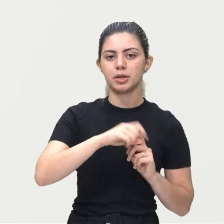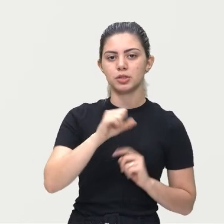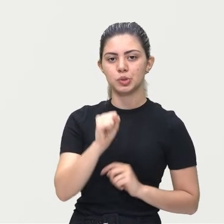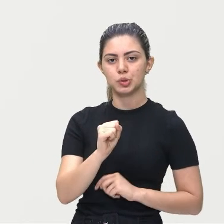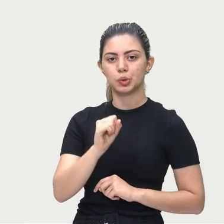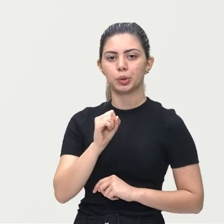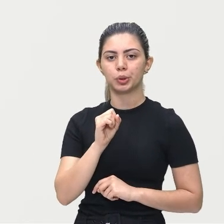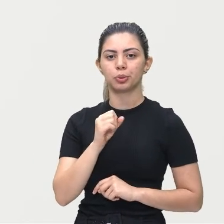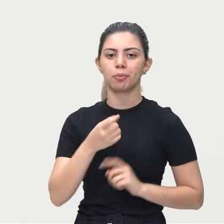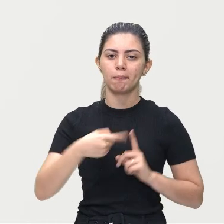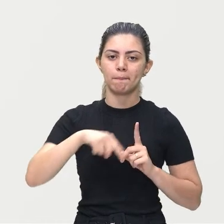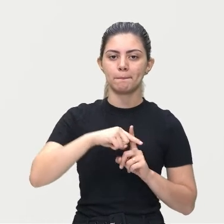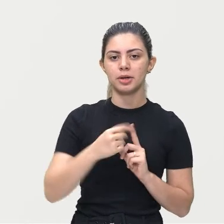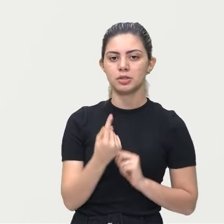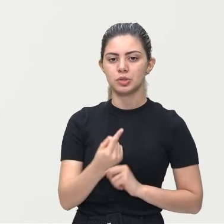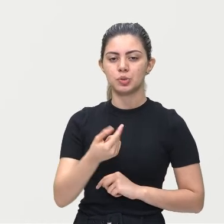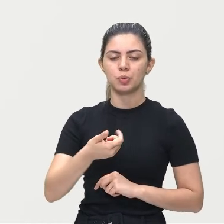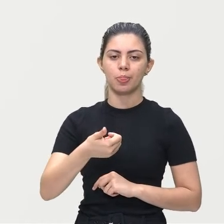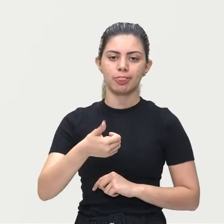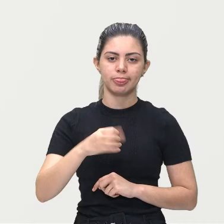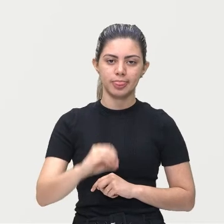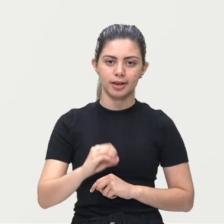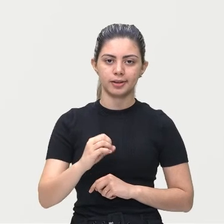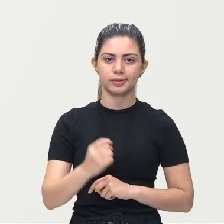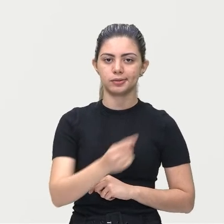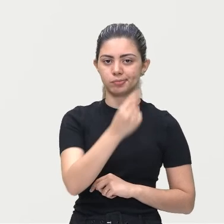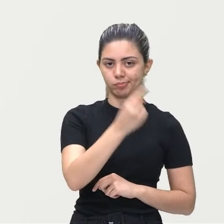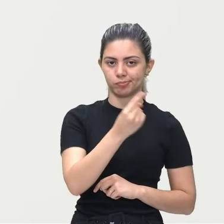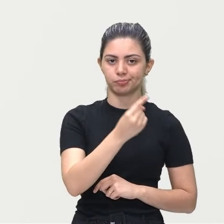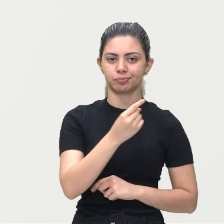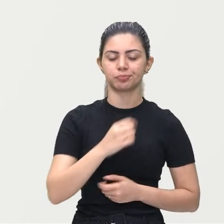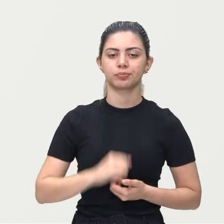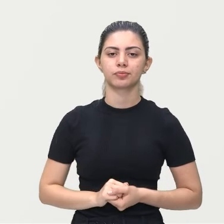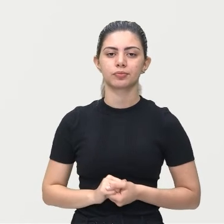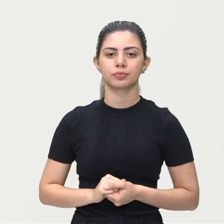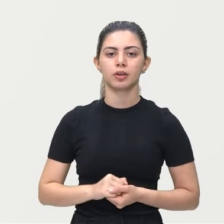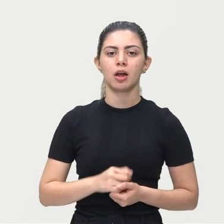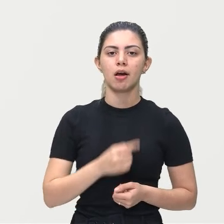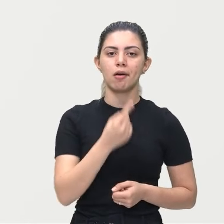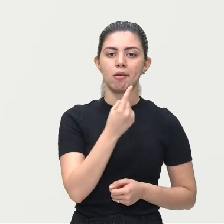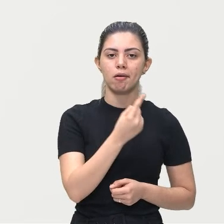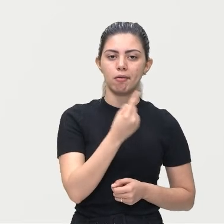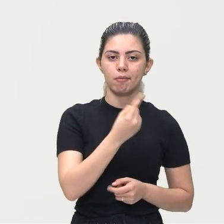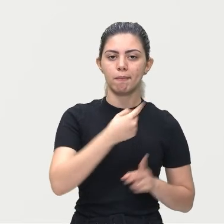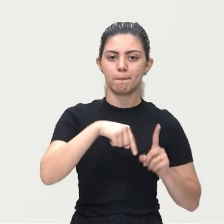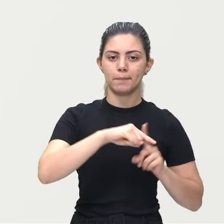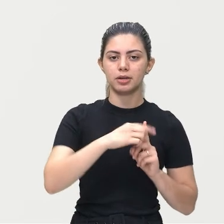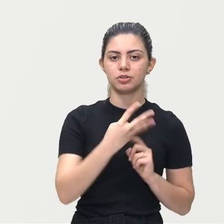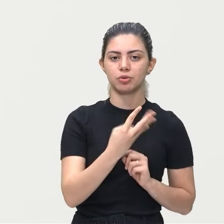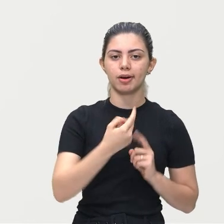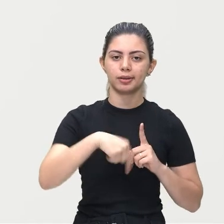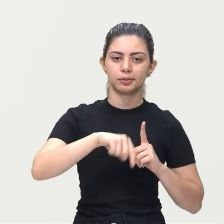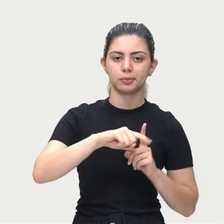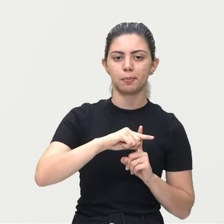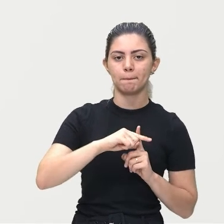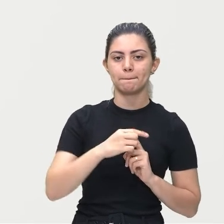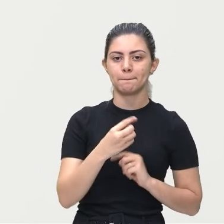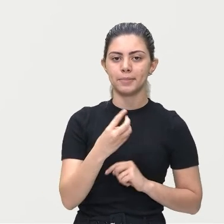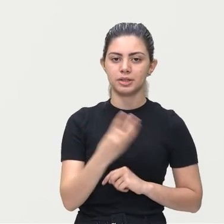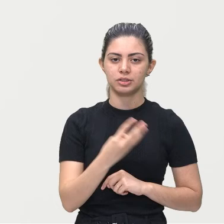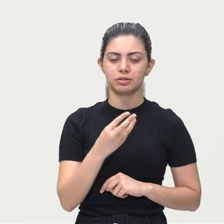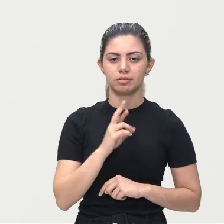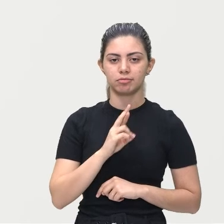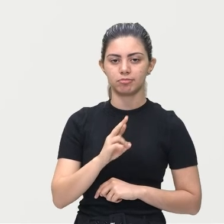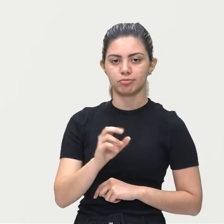1, 10, 0 vai 1, certo? 1 e 4, 5 e 3, 8. Olha, a vírgula